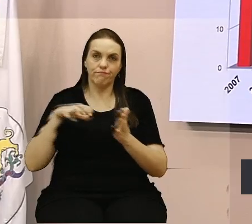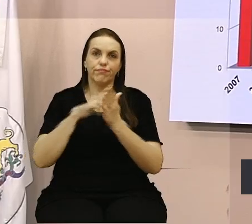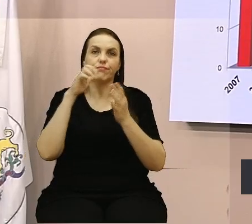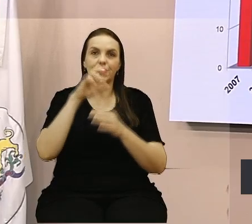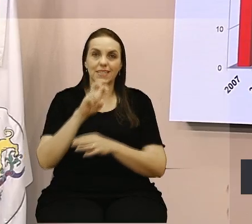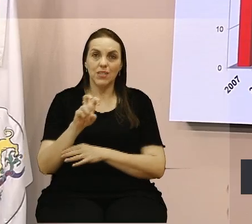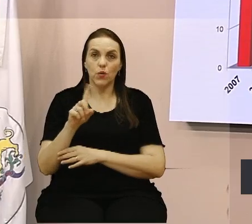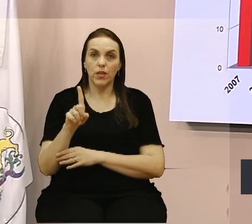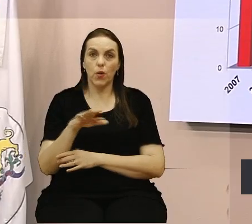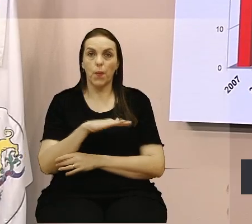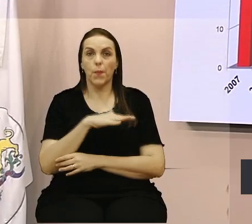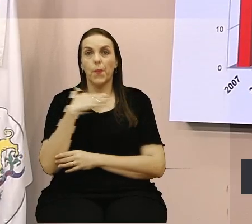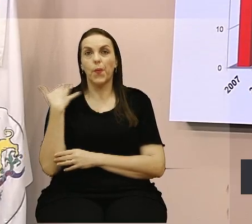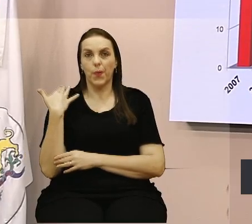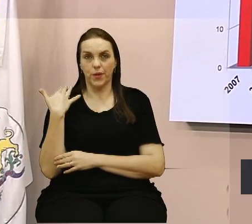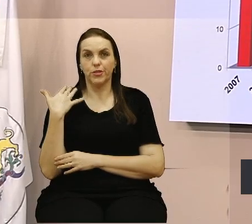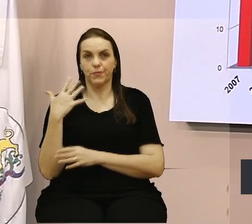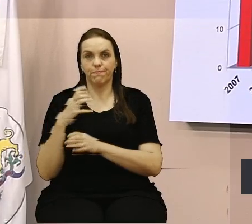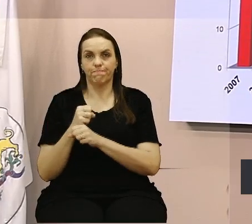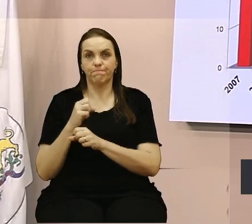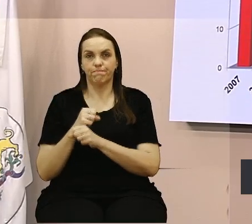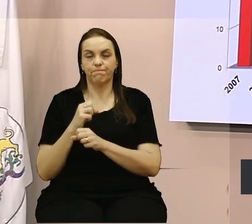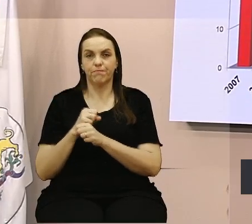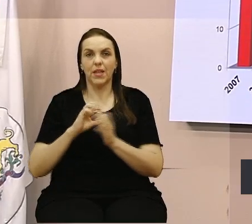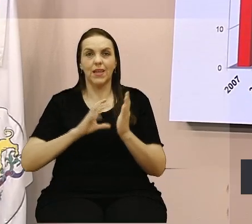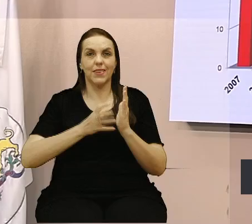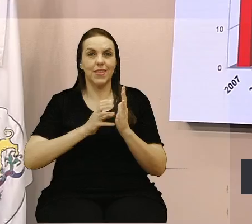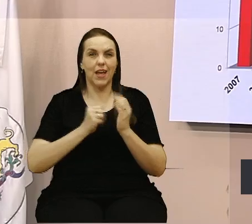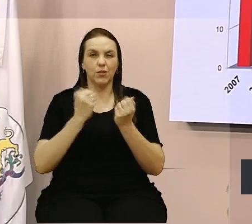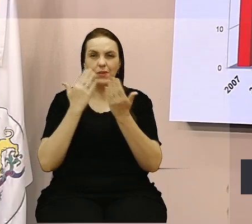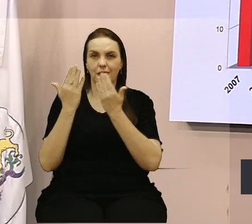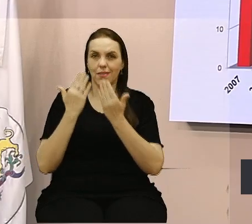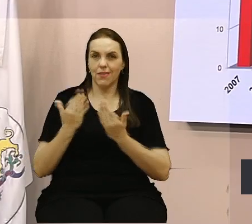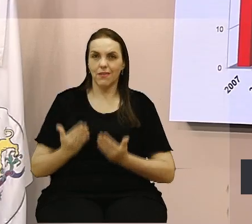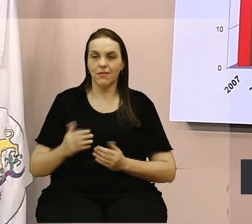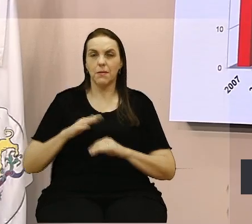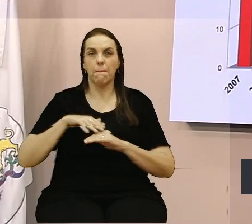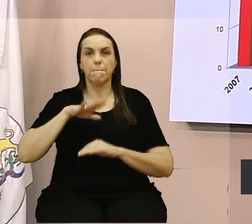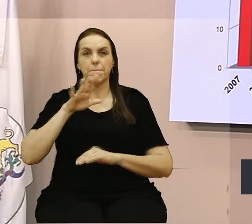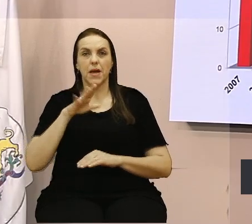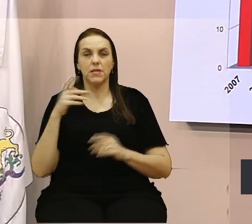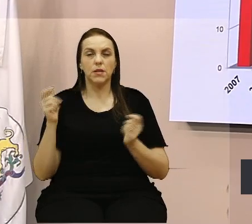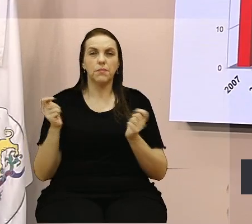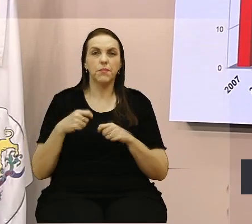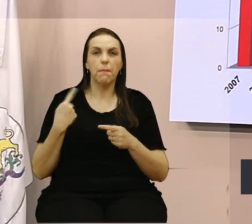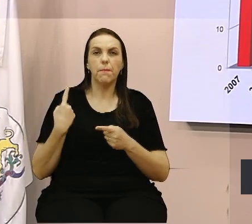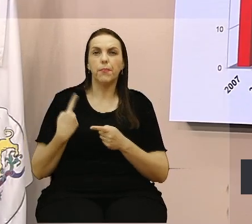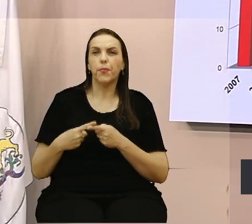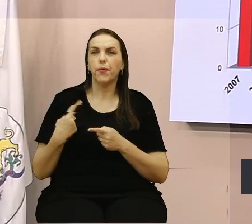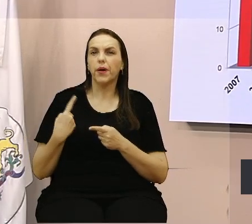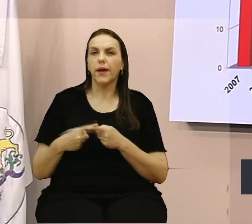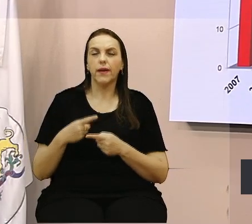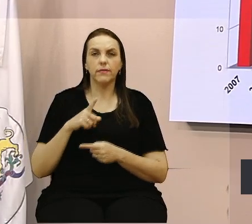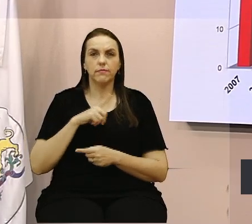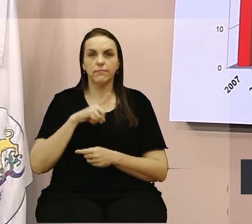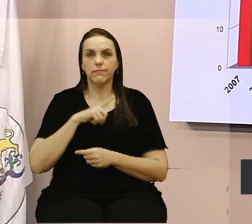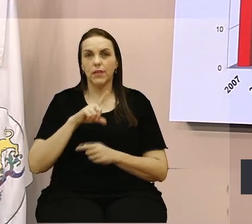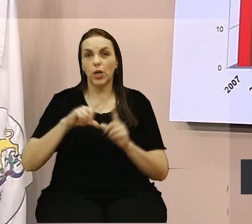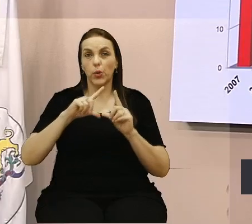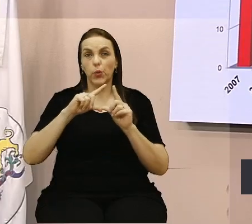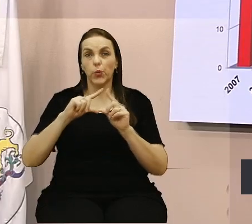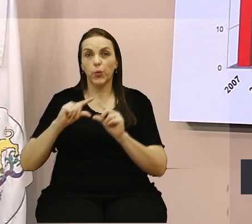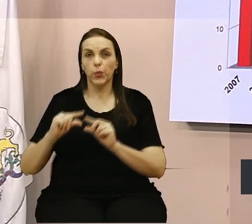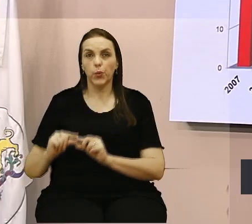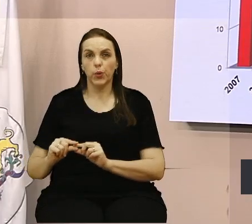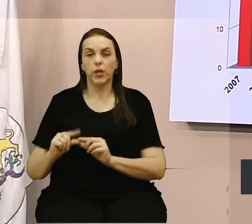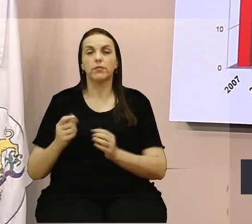no total. Então é um dado que precisa ser mais analisado para a gente ter uma ideia do porquê que houve essa redução do